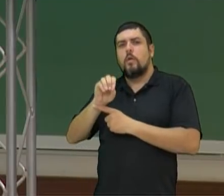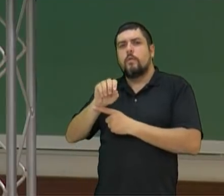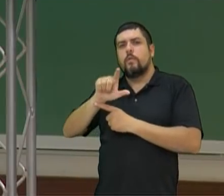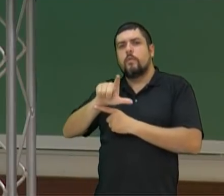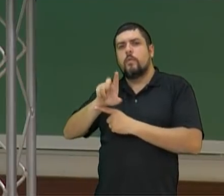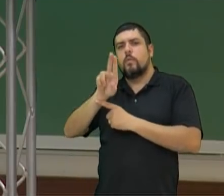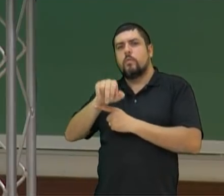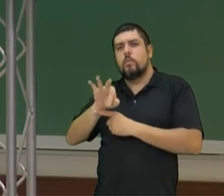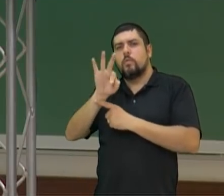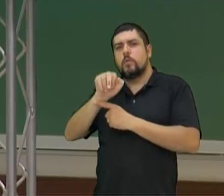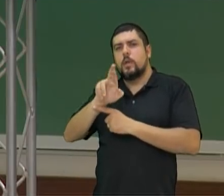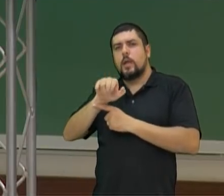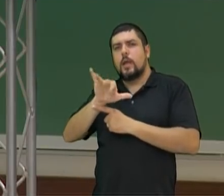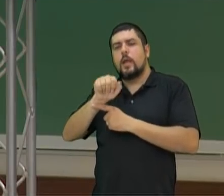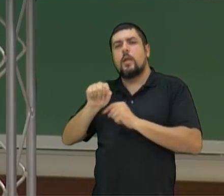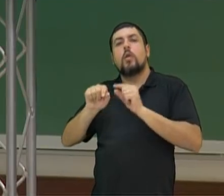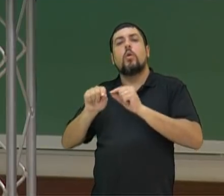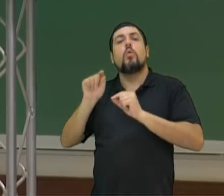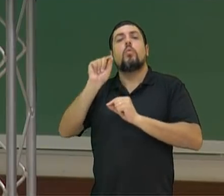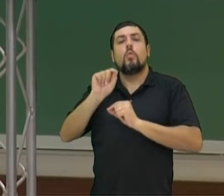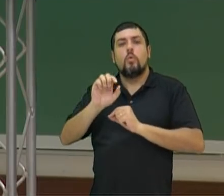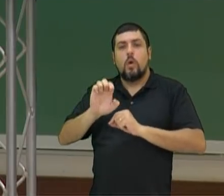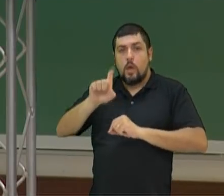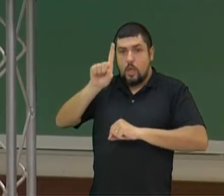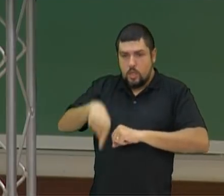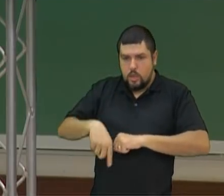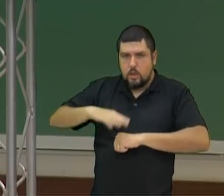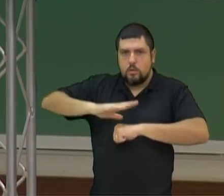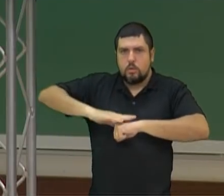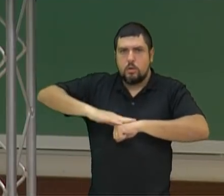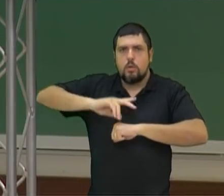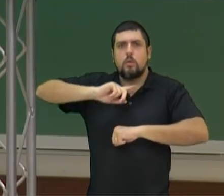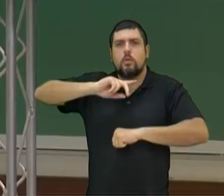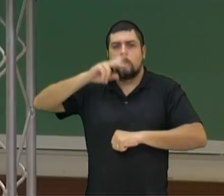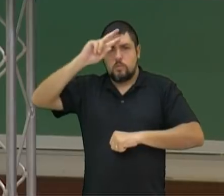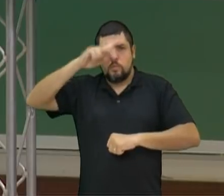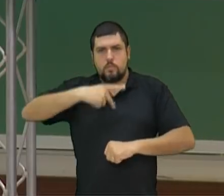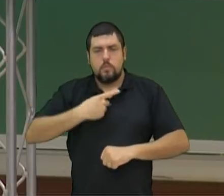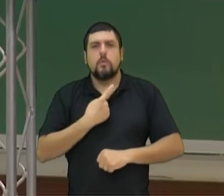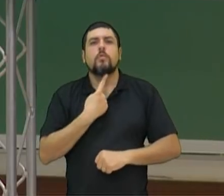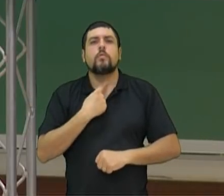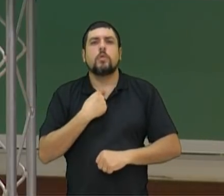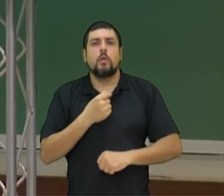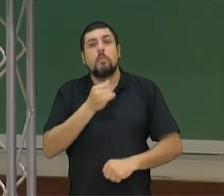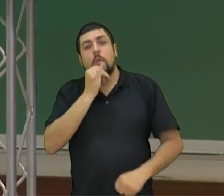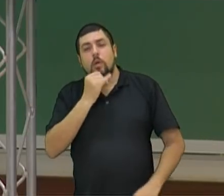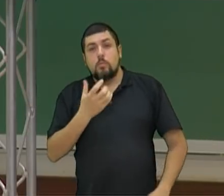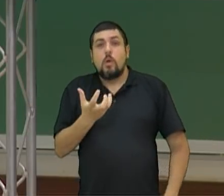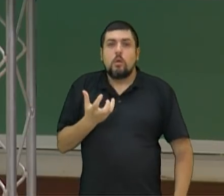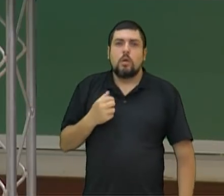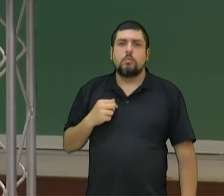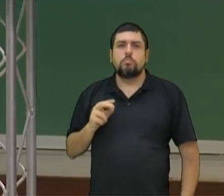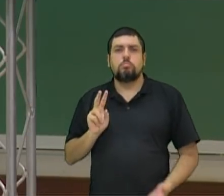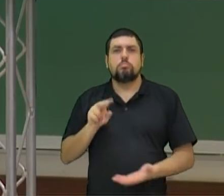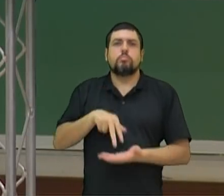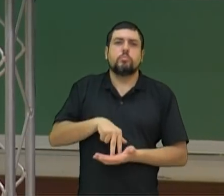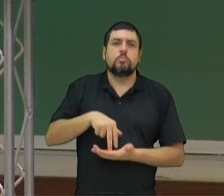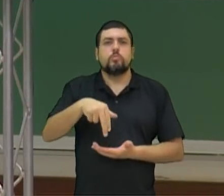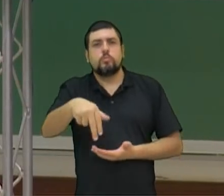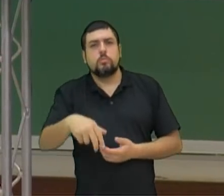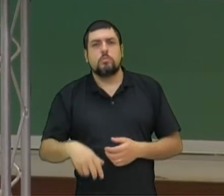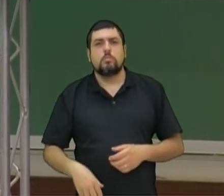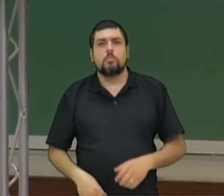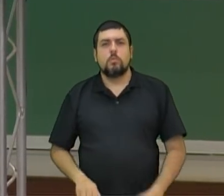Voluntária. Depende da minha vontade. Eu quero, eu ando. Eu quero, eu dou tchau para vocês.